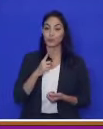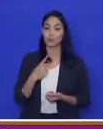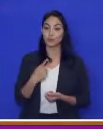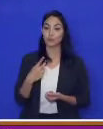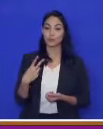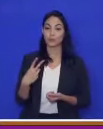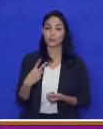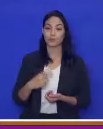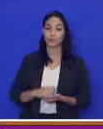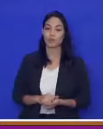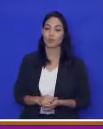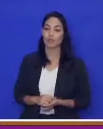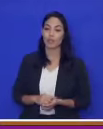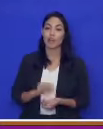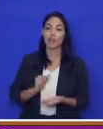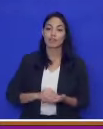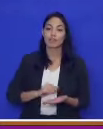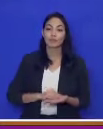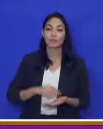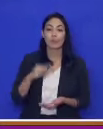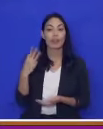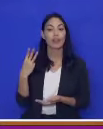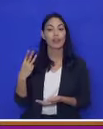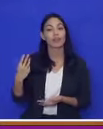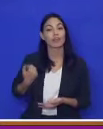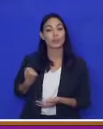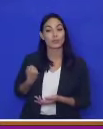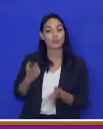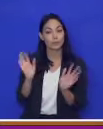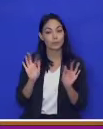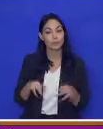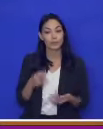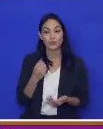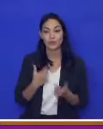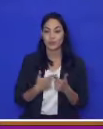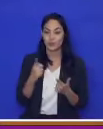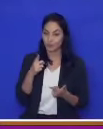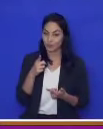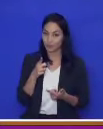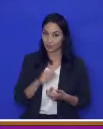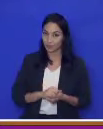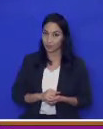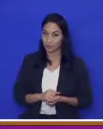Amarela, 12. Faltam apenas 3 números. Boa sorte para você.